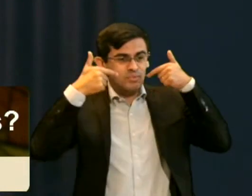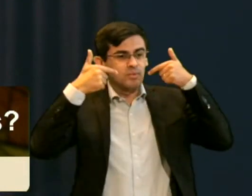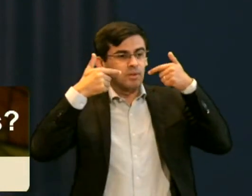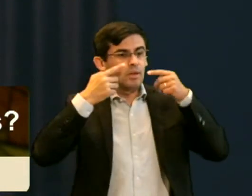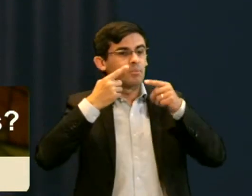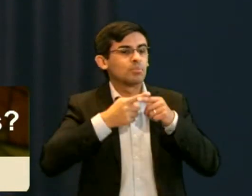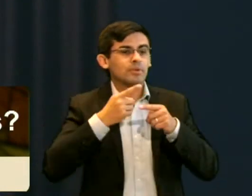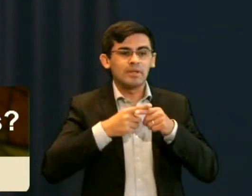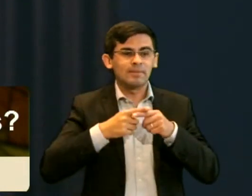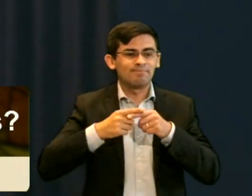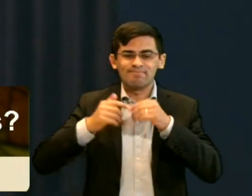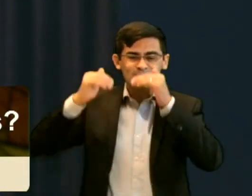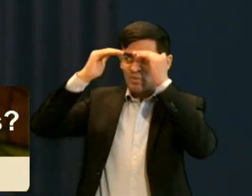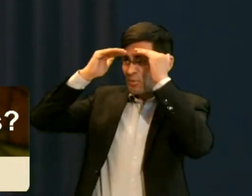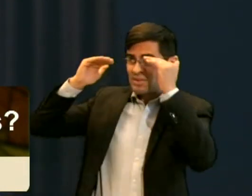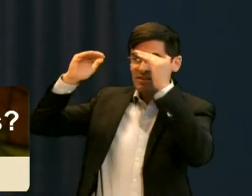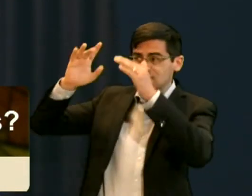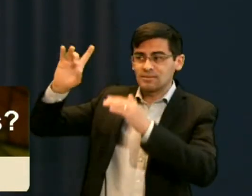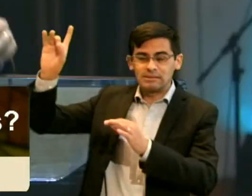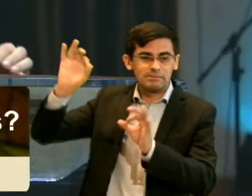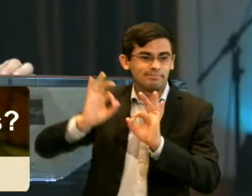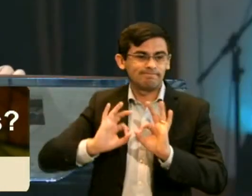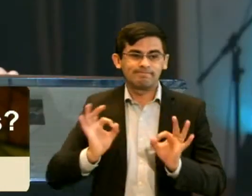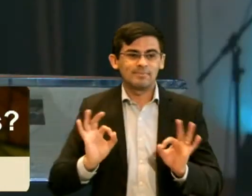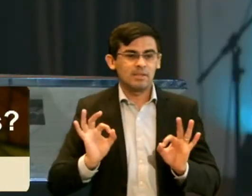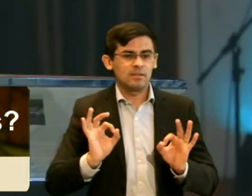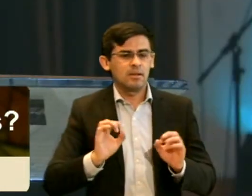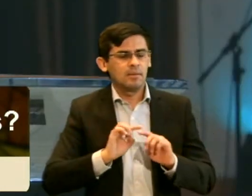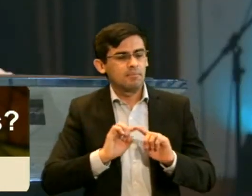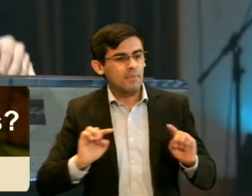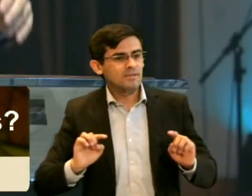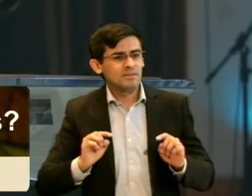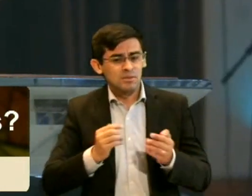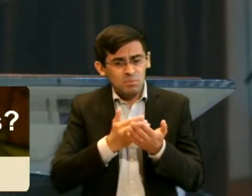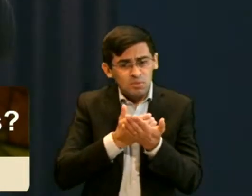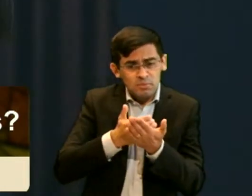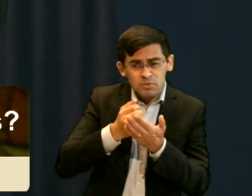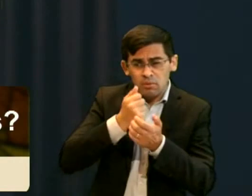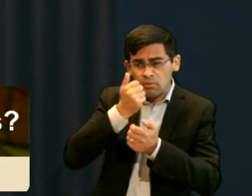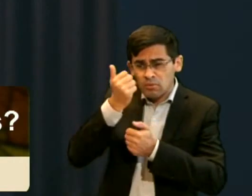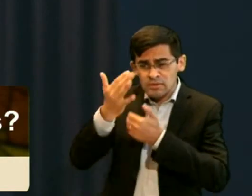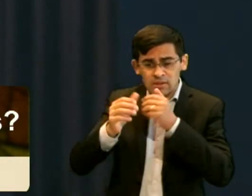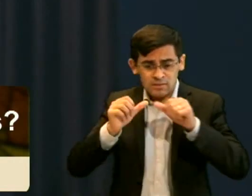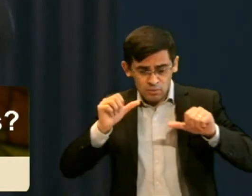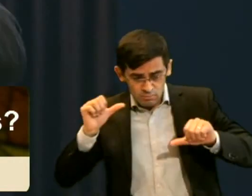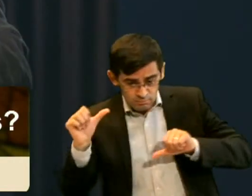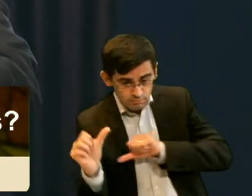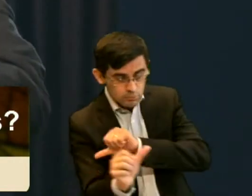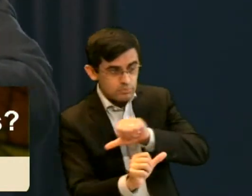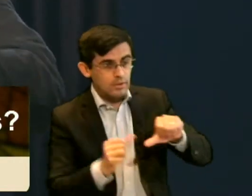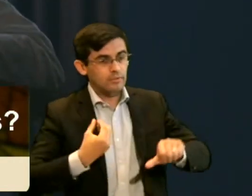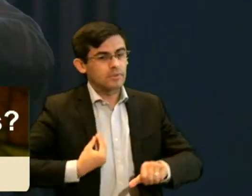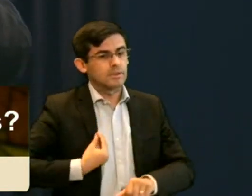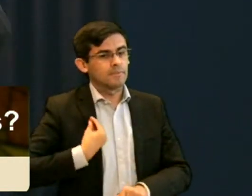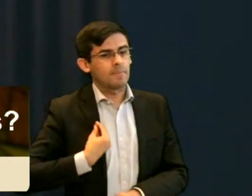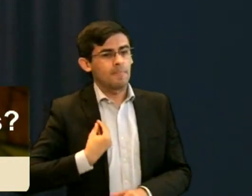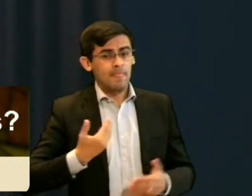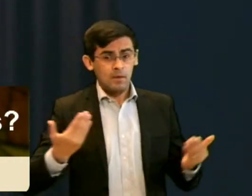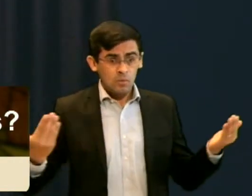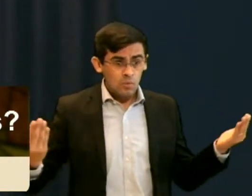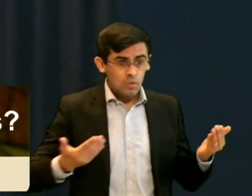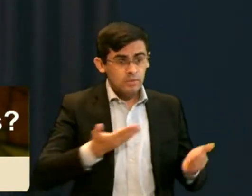a lei do Espírito. Hoje eu vim te dizer: se entrega a essa lei.